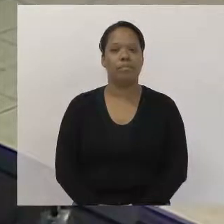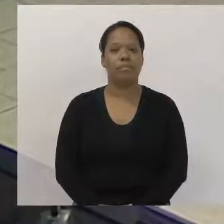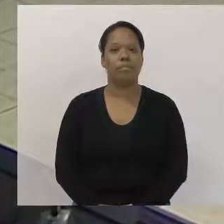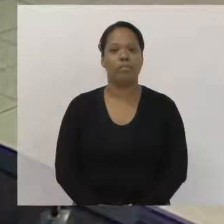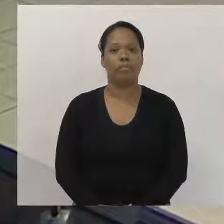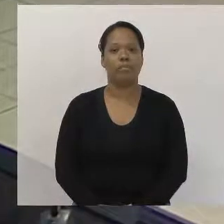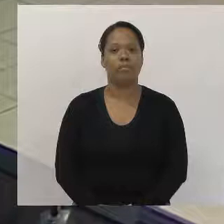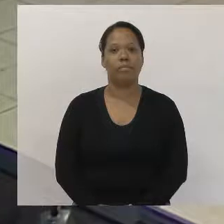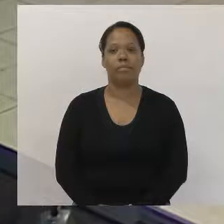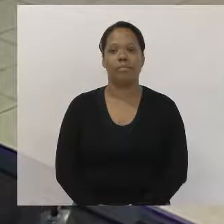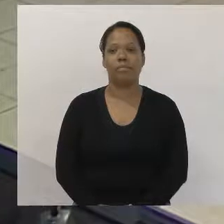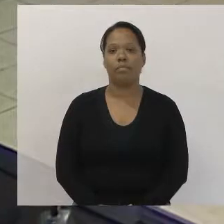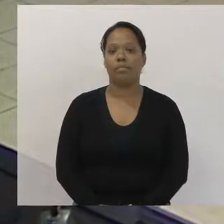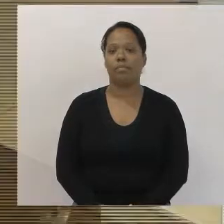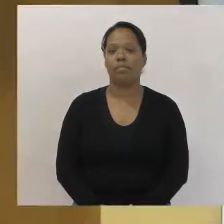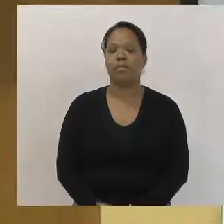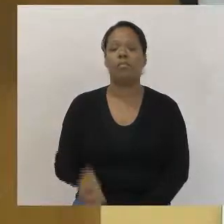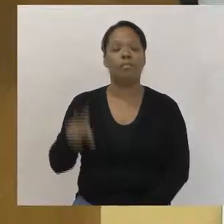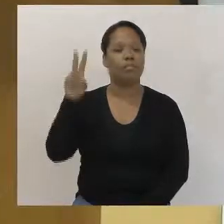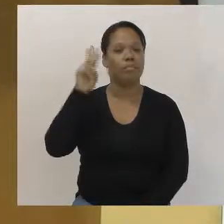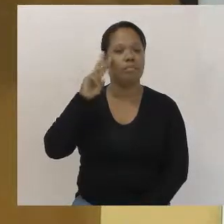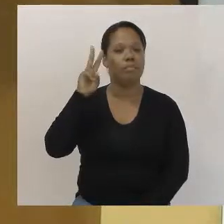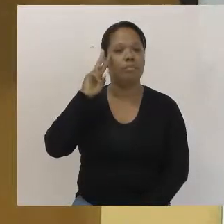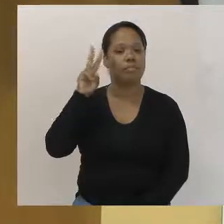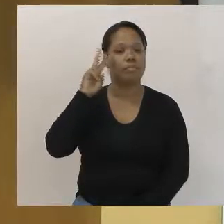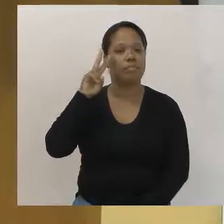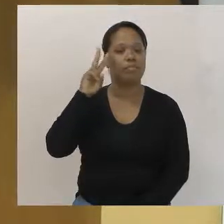é eu tenho uma recordação aqui